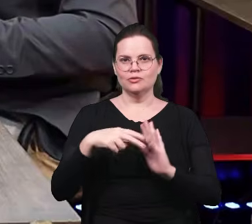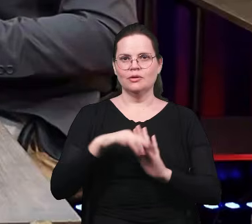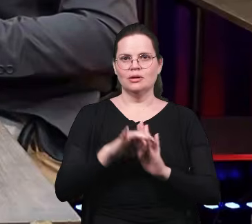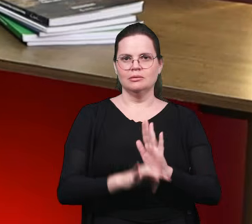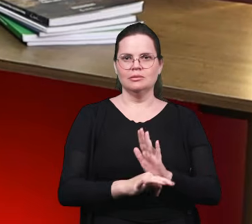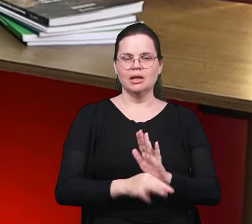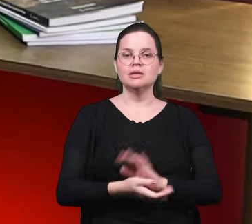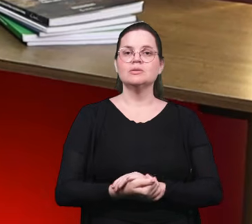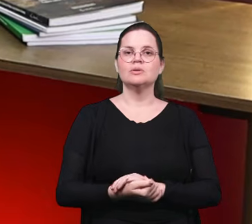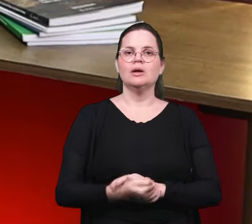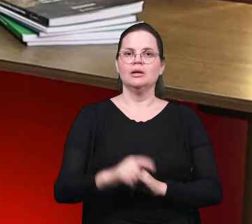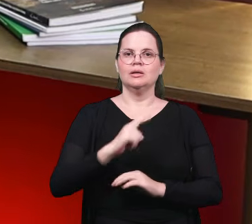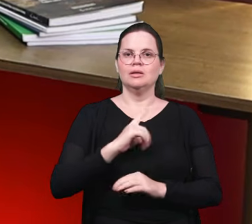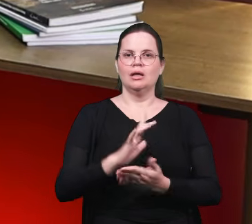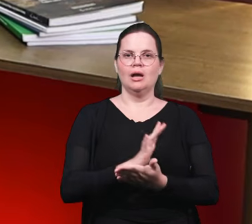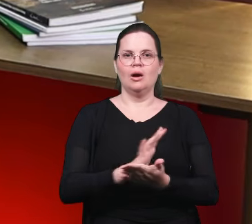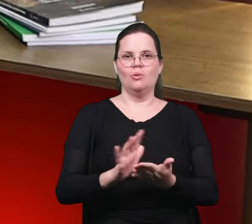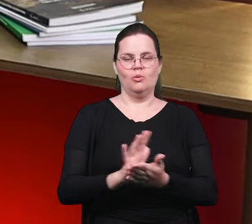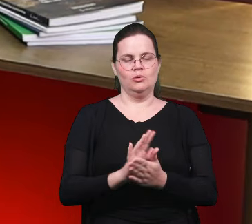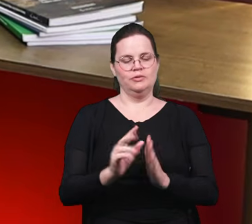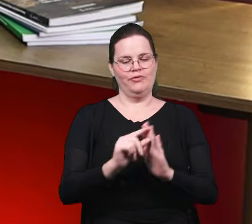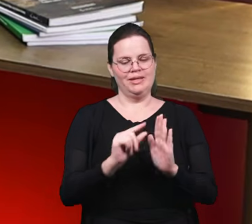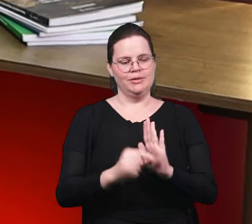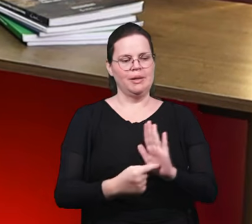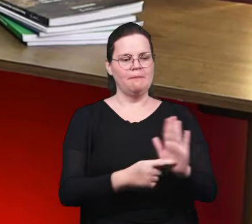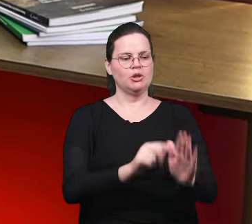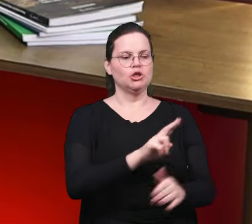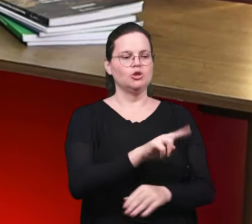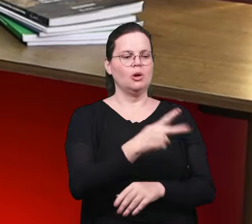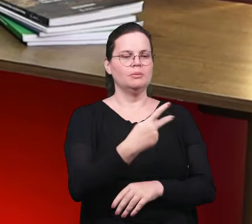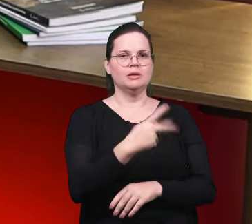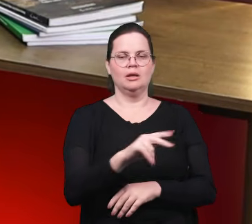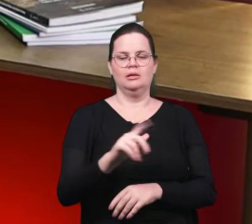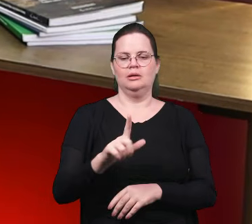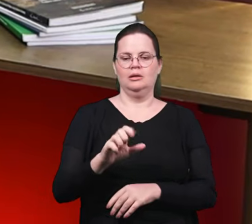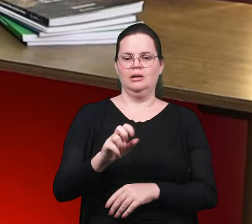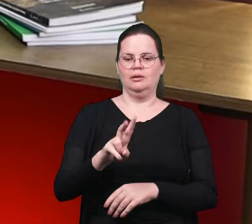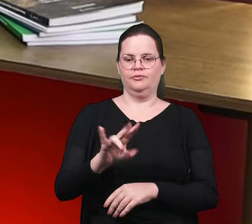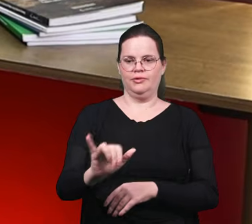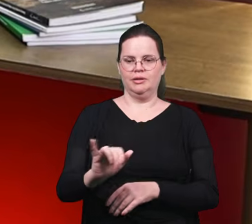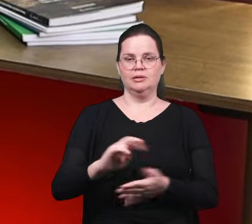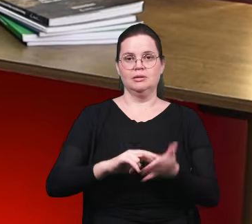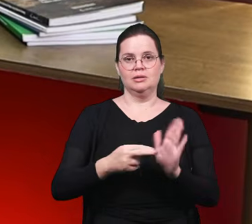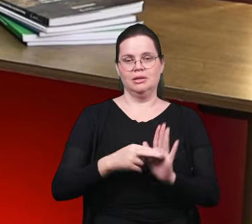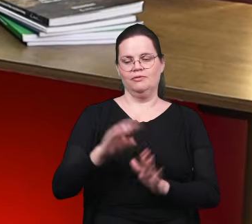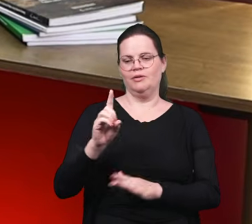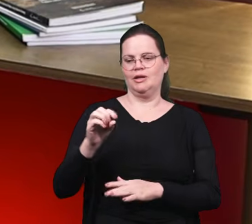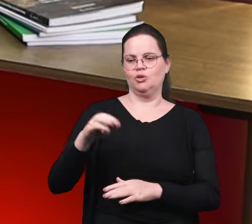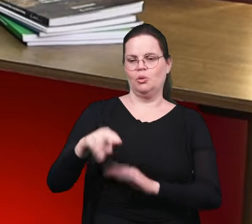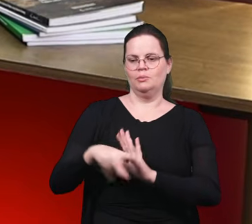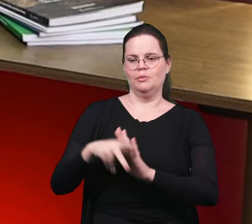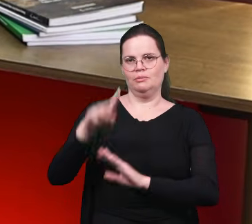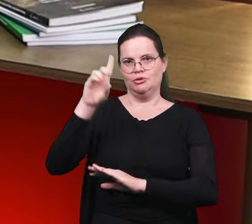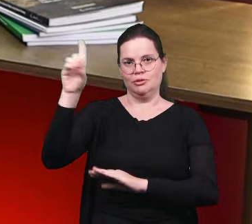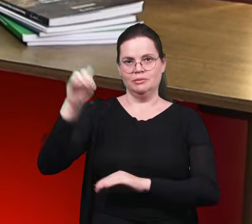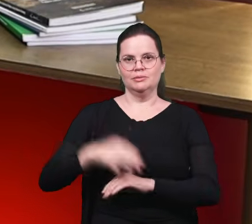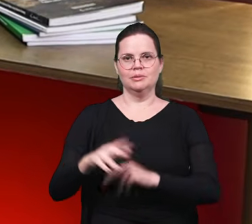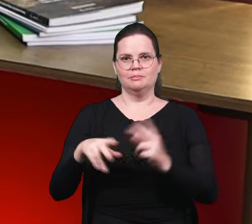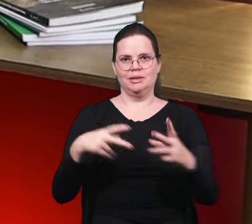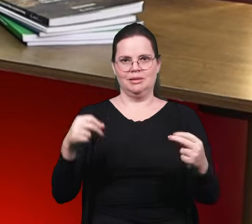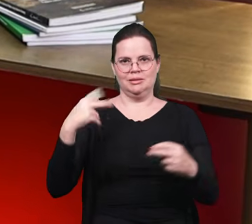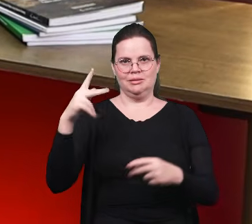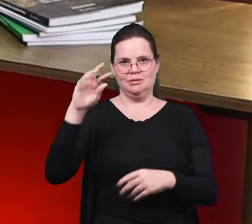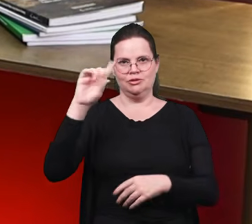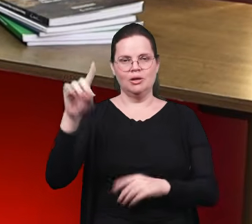chamado também de Levi, né, que significa dom de Deus. Isso. Mas eu gostaria que o pastor falasse aqui